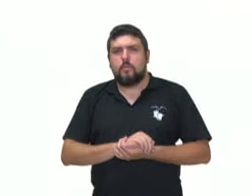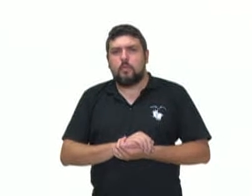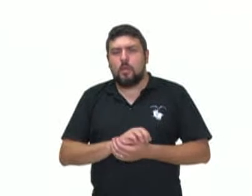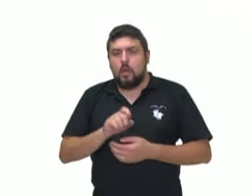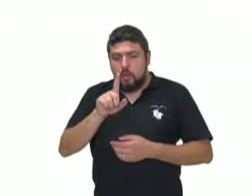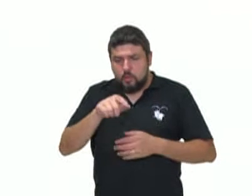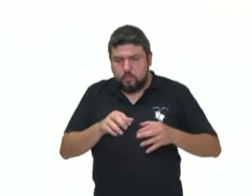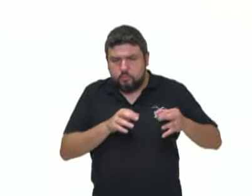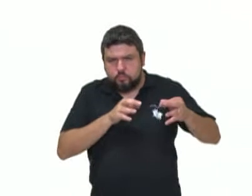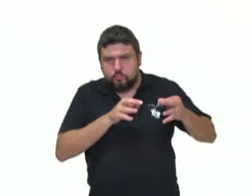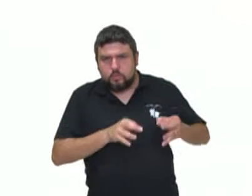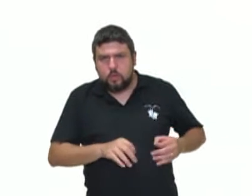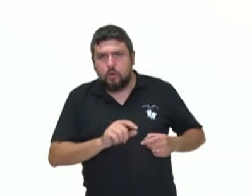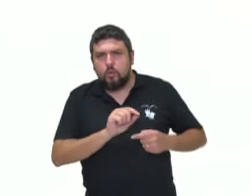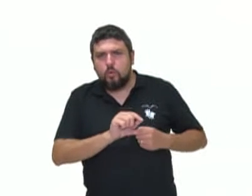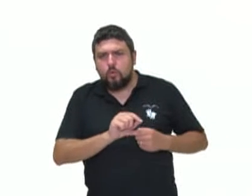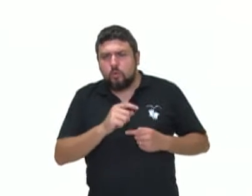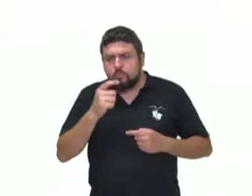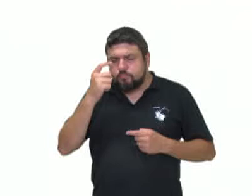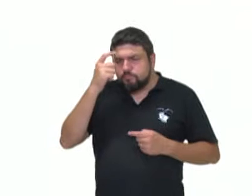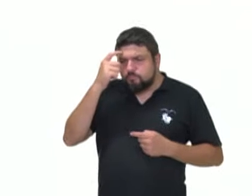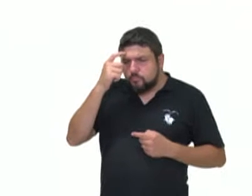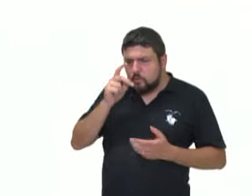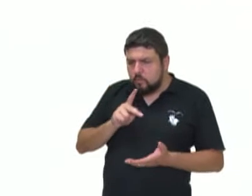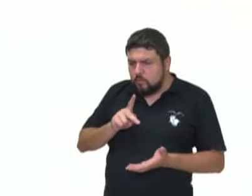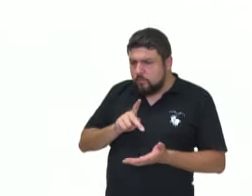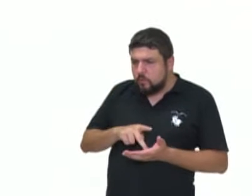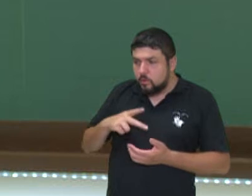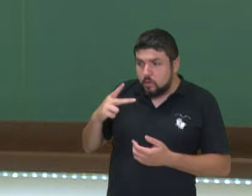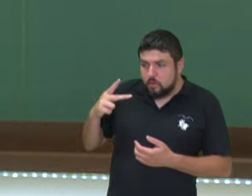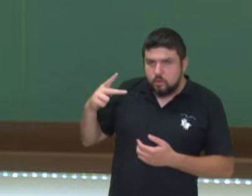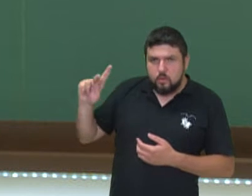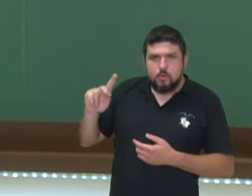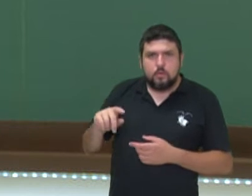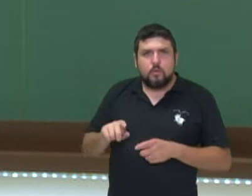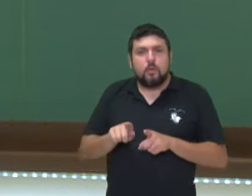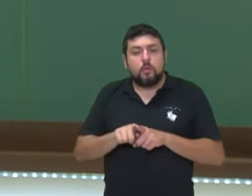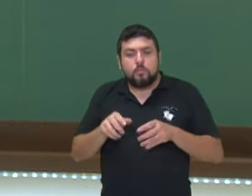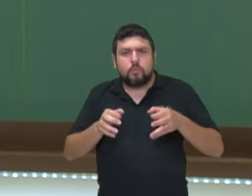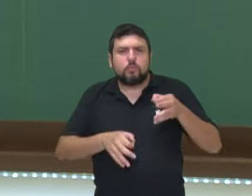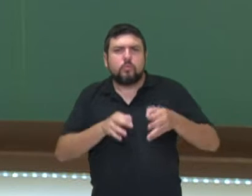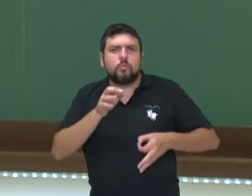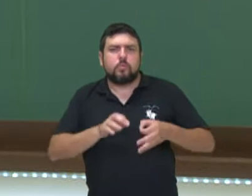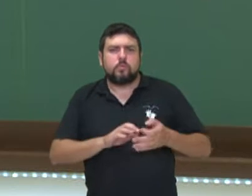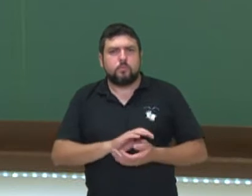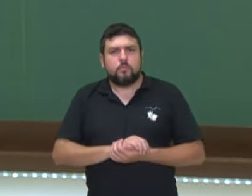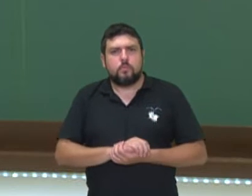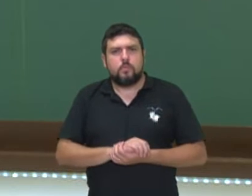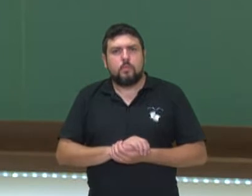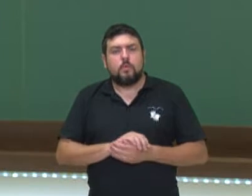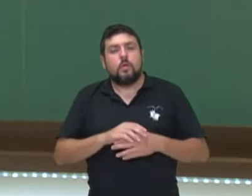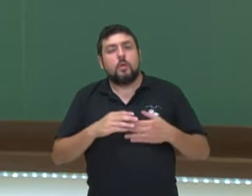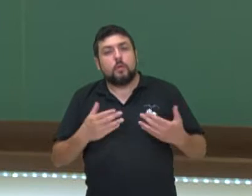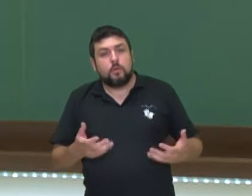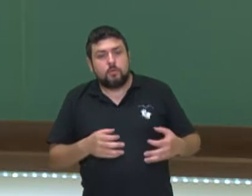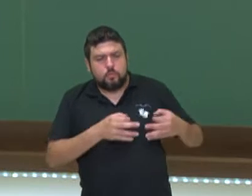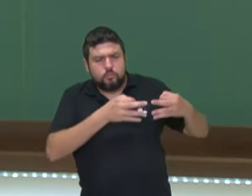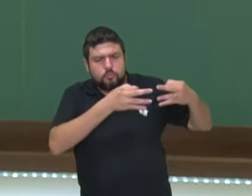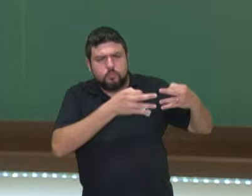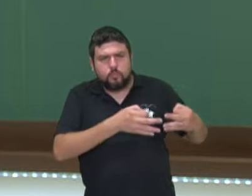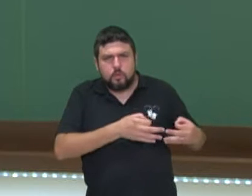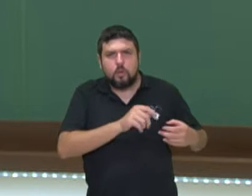na verdade e na justiça. A honestidade, então, está diretamente ligada à ideia